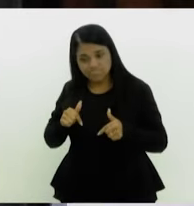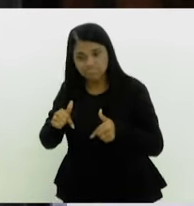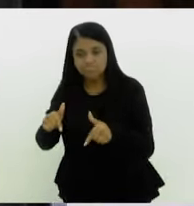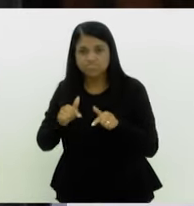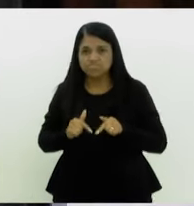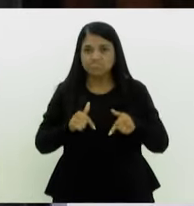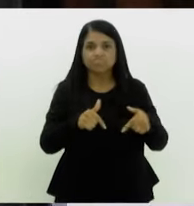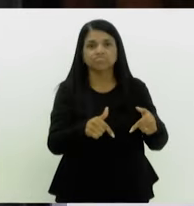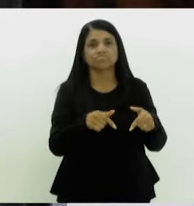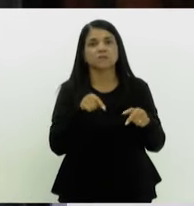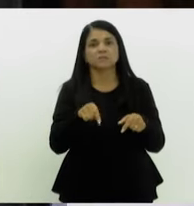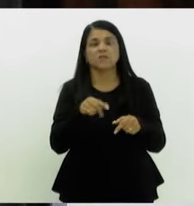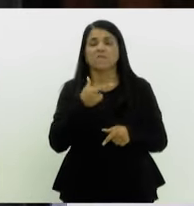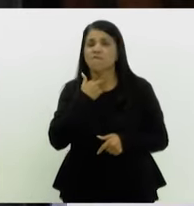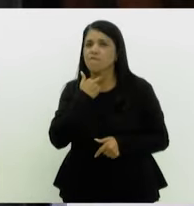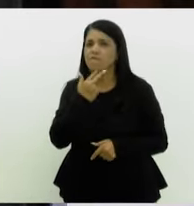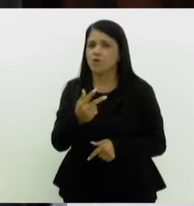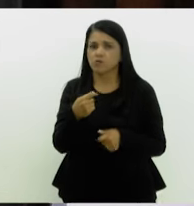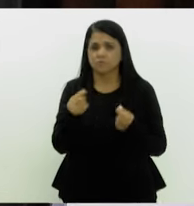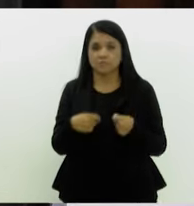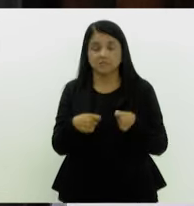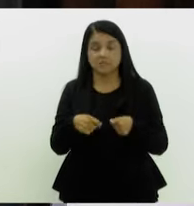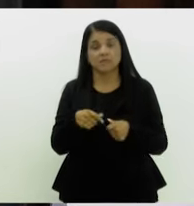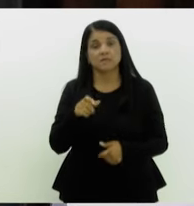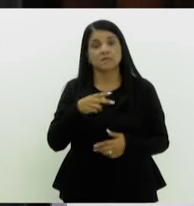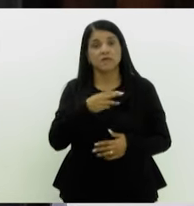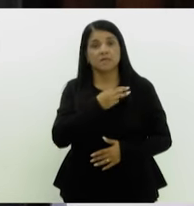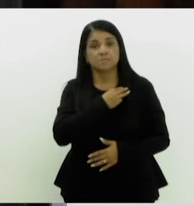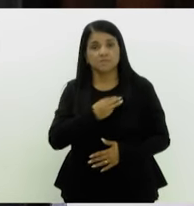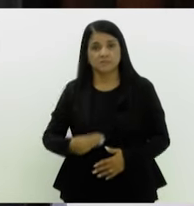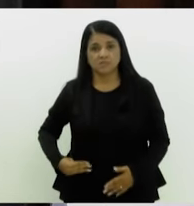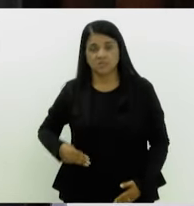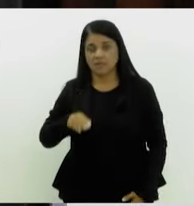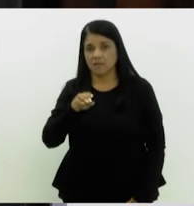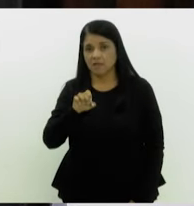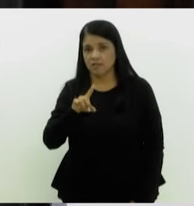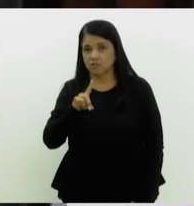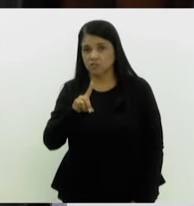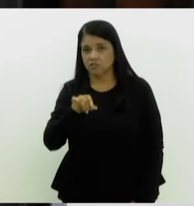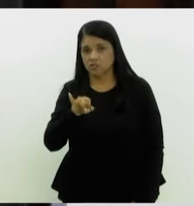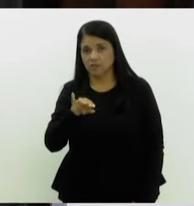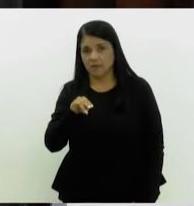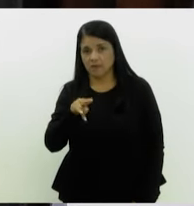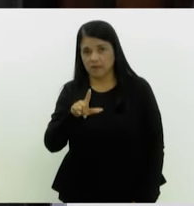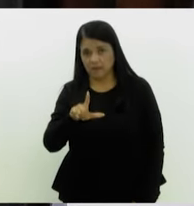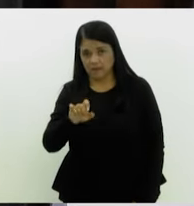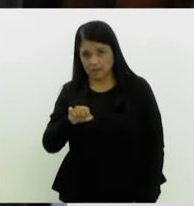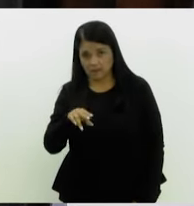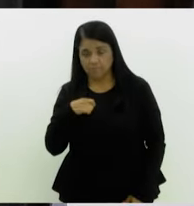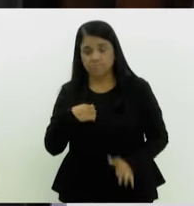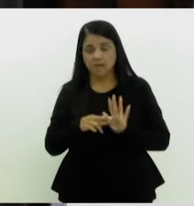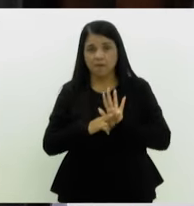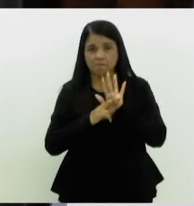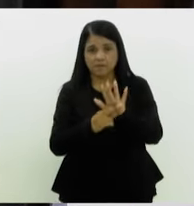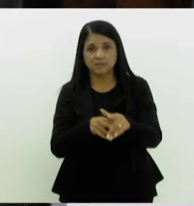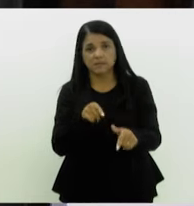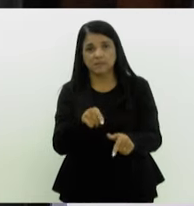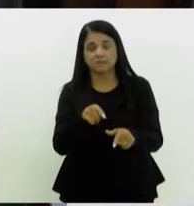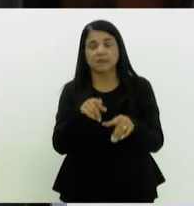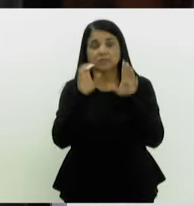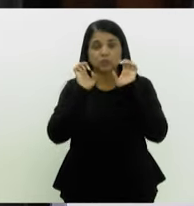causas precisam ter voz e a ministra Dilene representa essa estrutura do Tribunal Superior